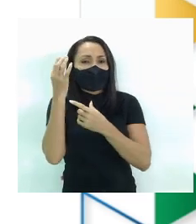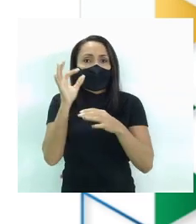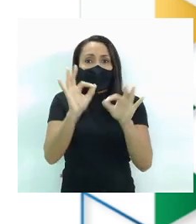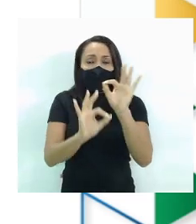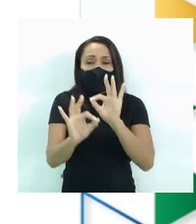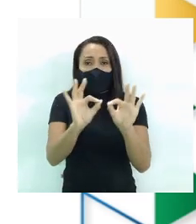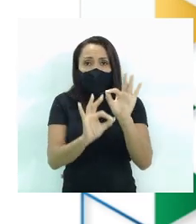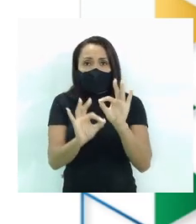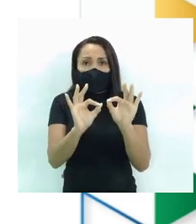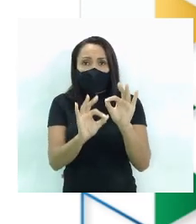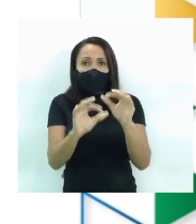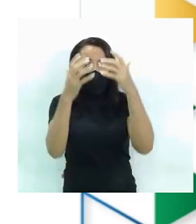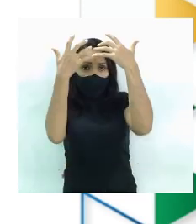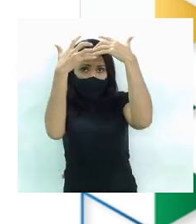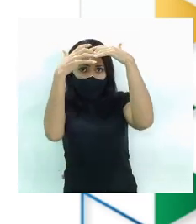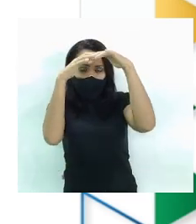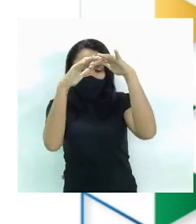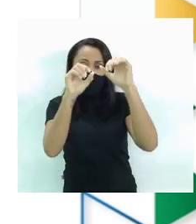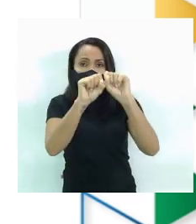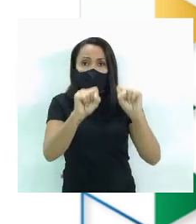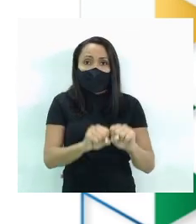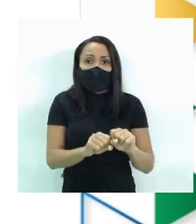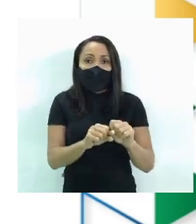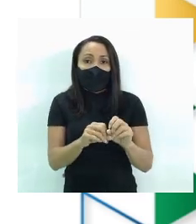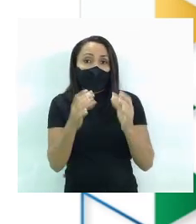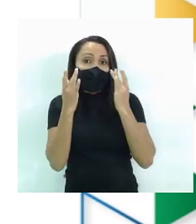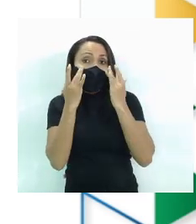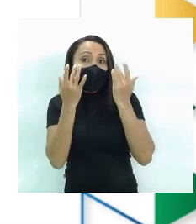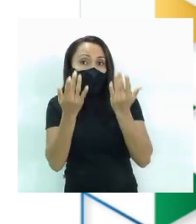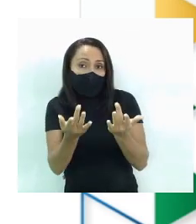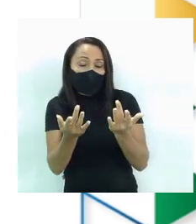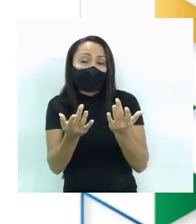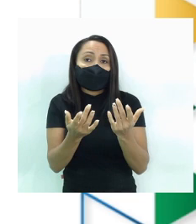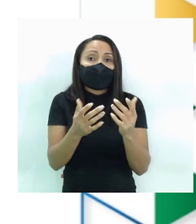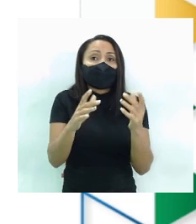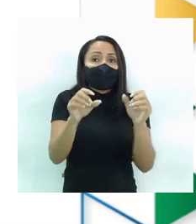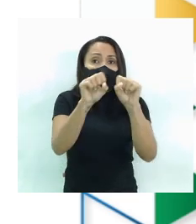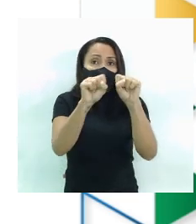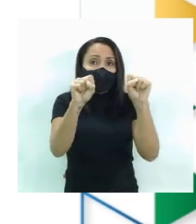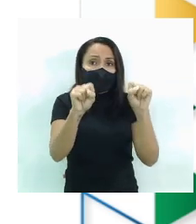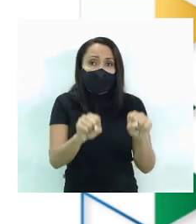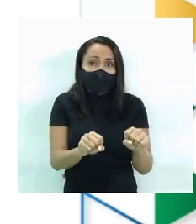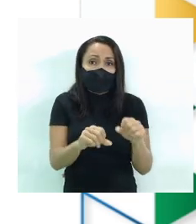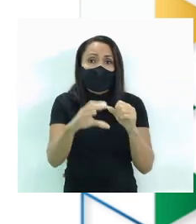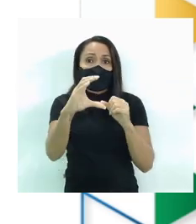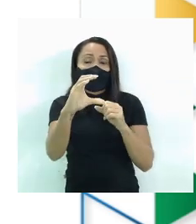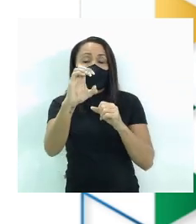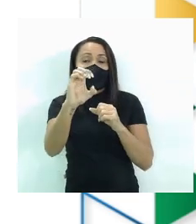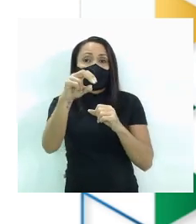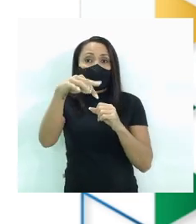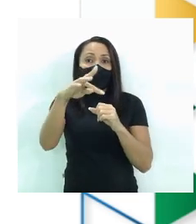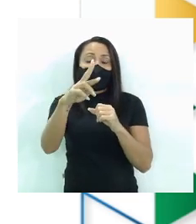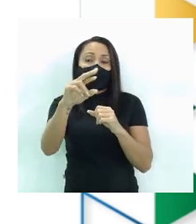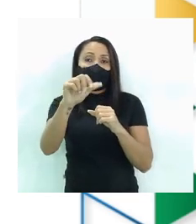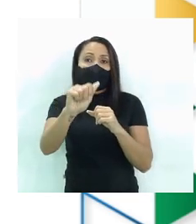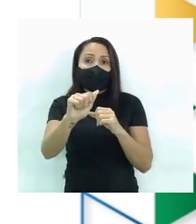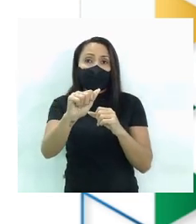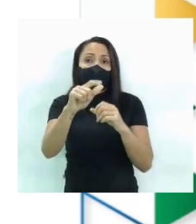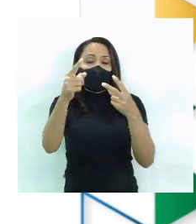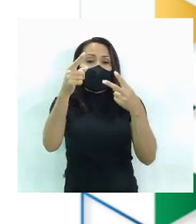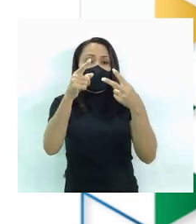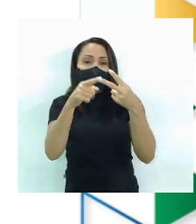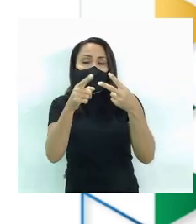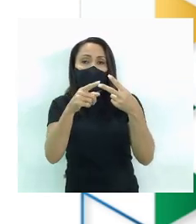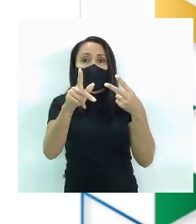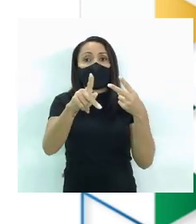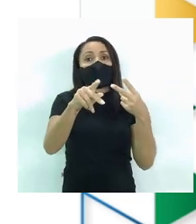do sistema nervoso. Nós podemos observar que o sistema nervoso central é o SNC e o sistema nervoso periférico,